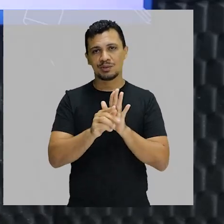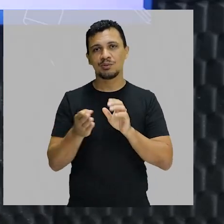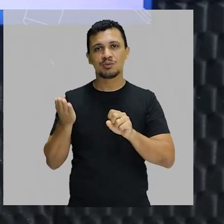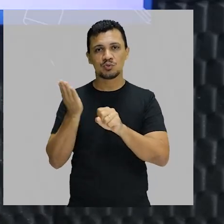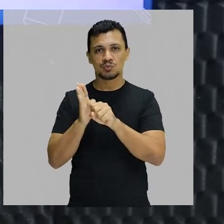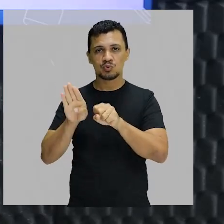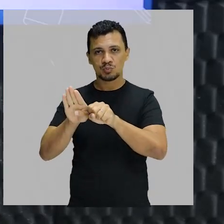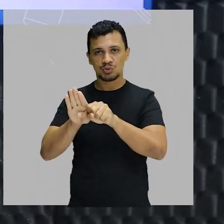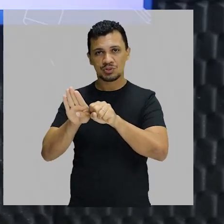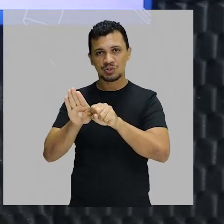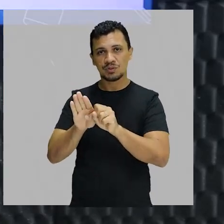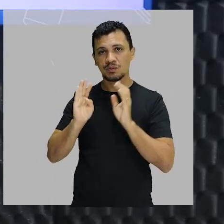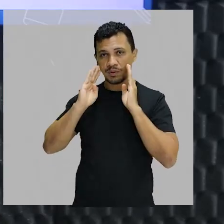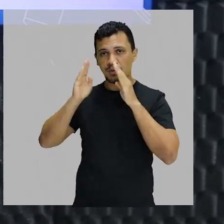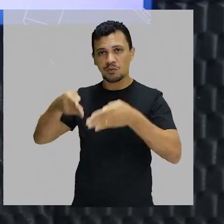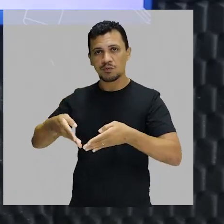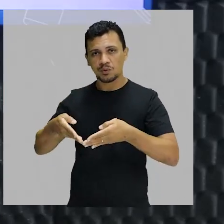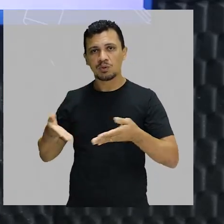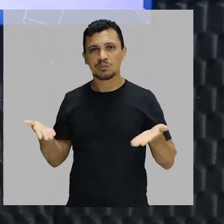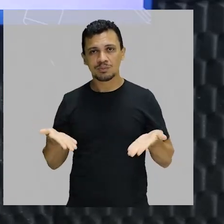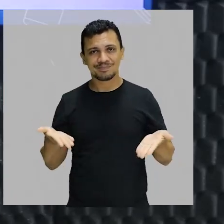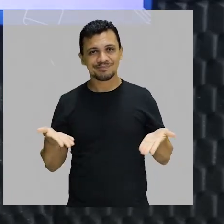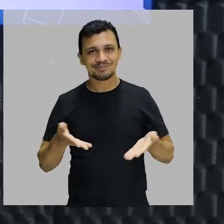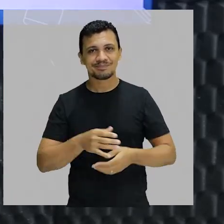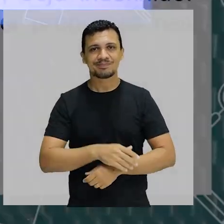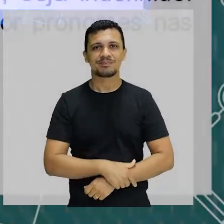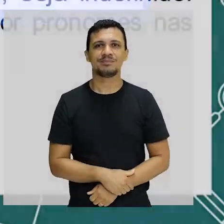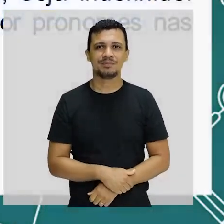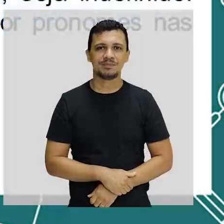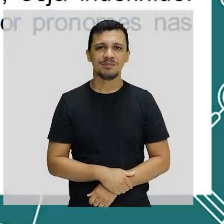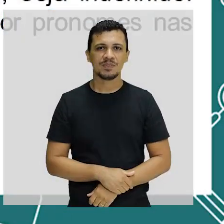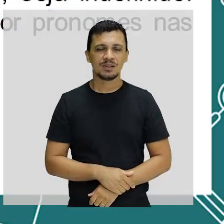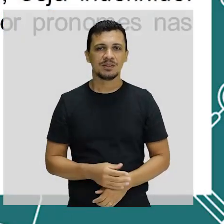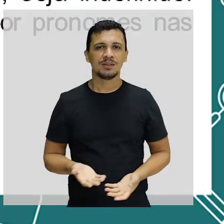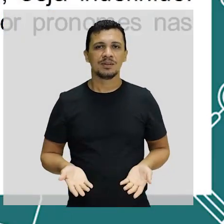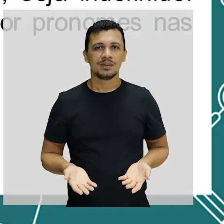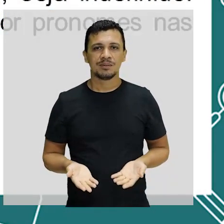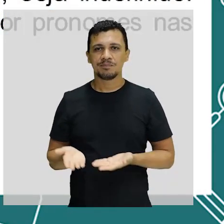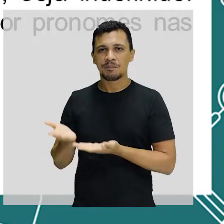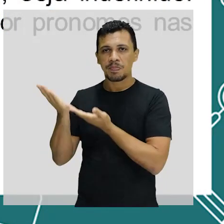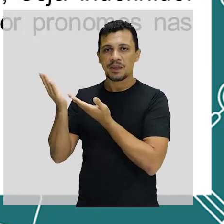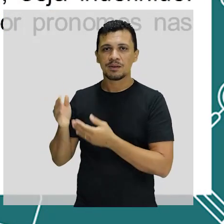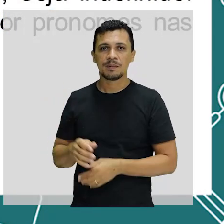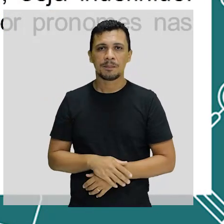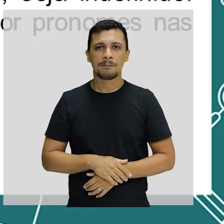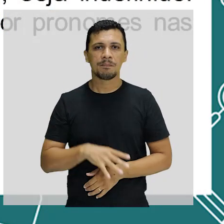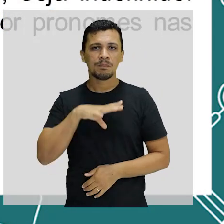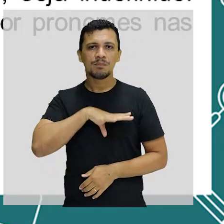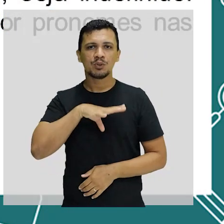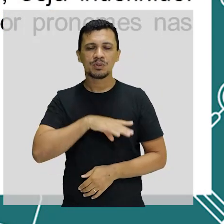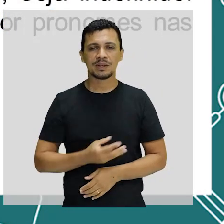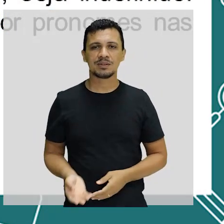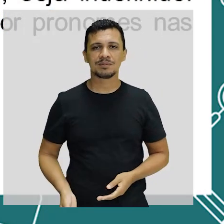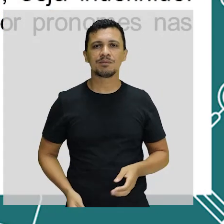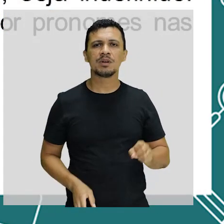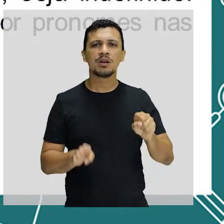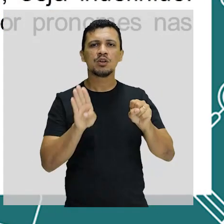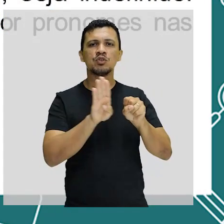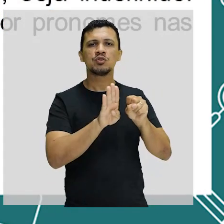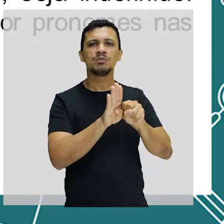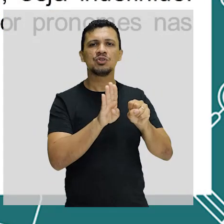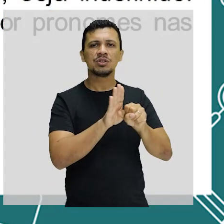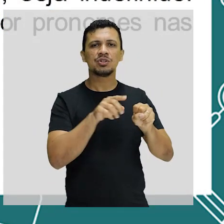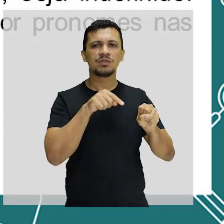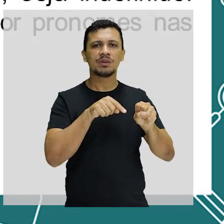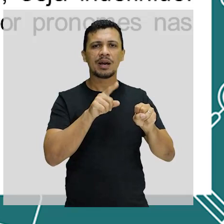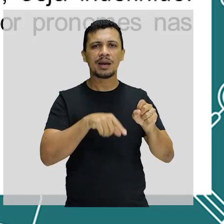nosso foco de hoje. Bem, substantivos em português são aquelas palavras que nomeiam